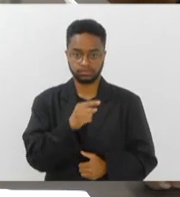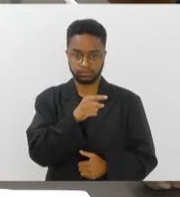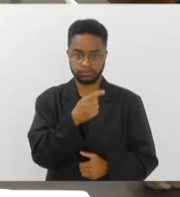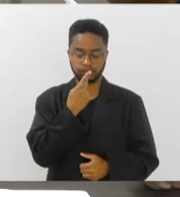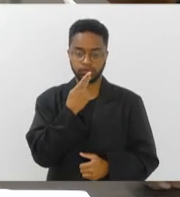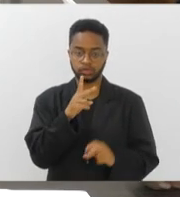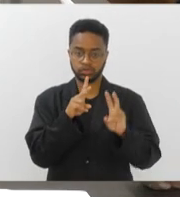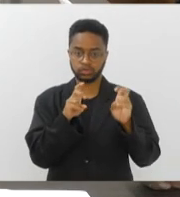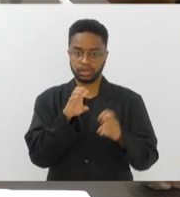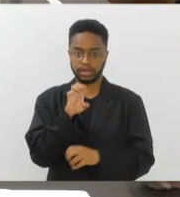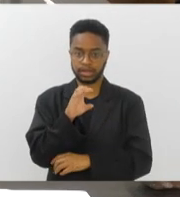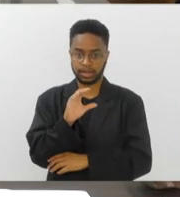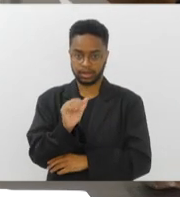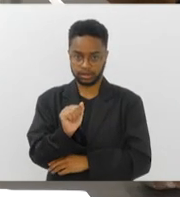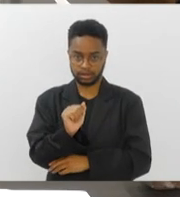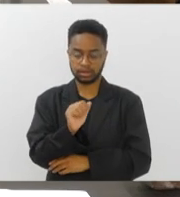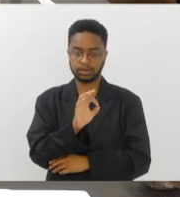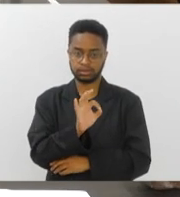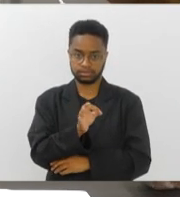referência ao ECA,